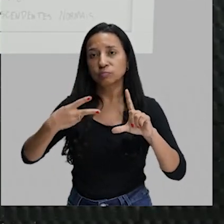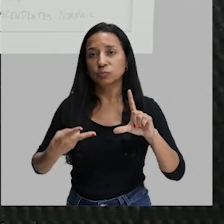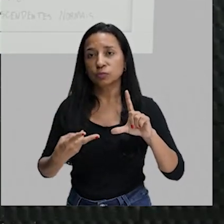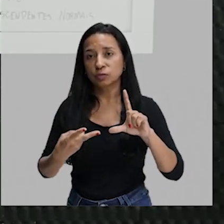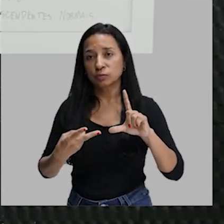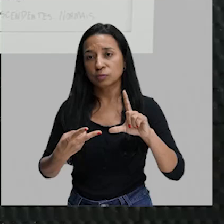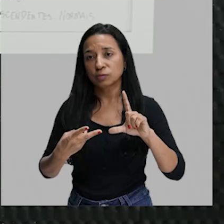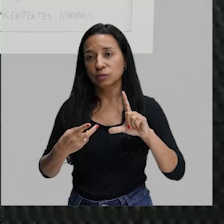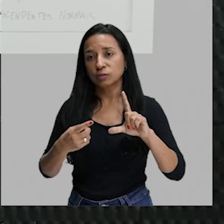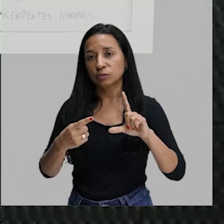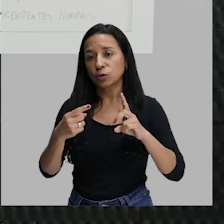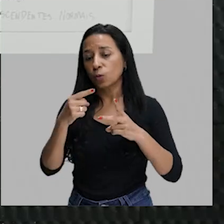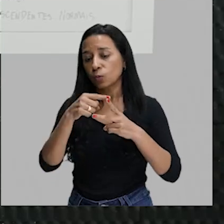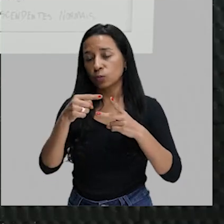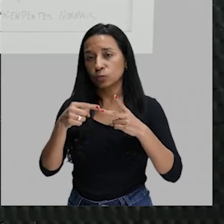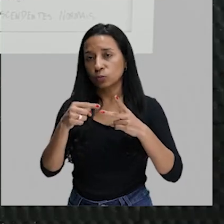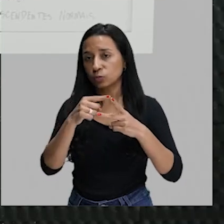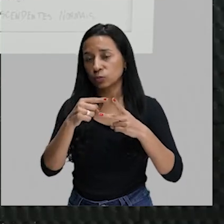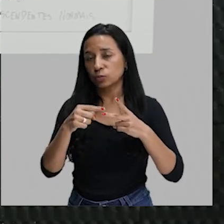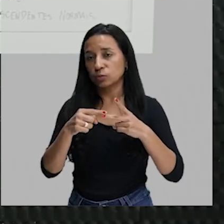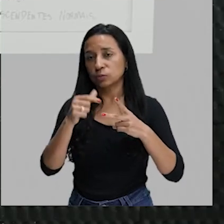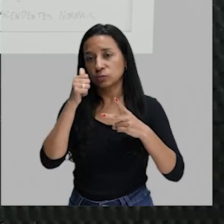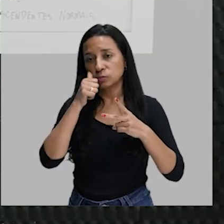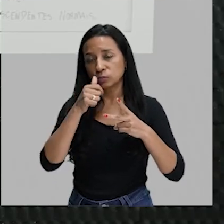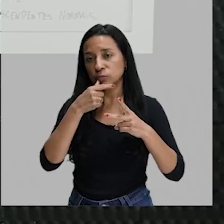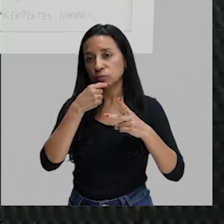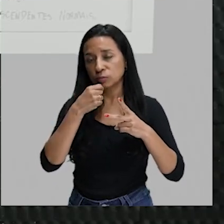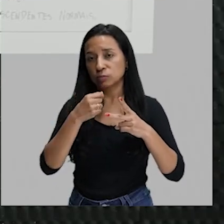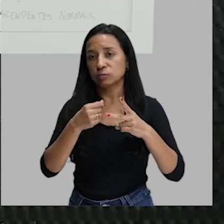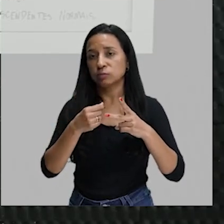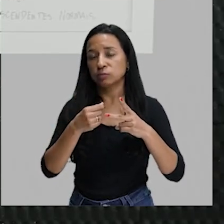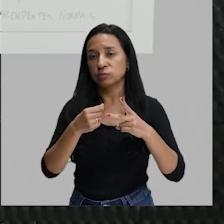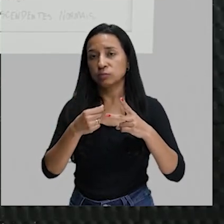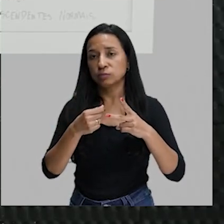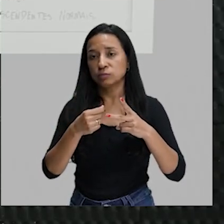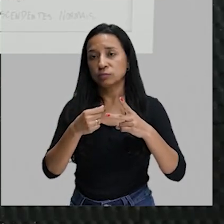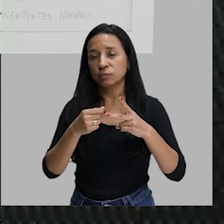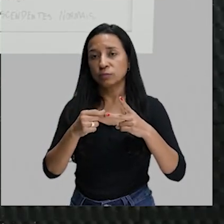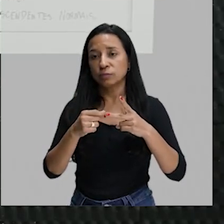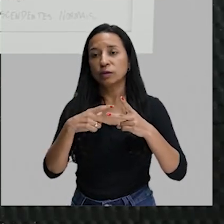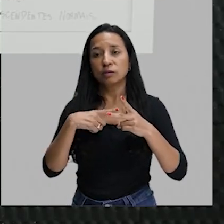Esses dois genitores aqui, né, são pais iguais.